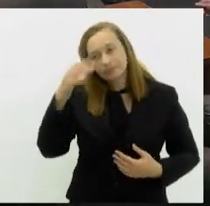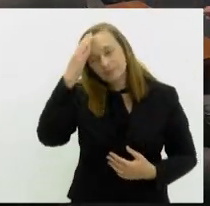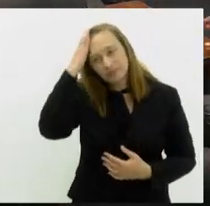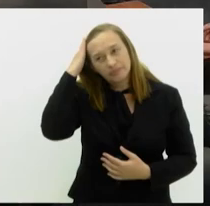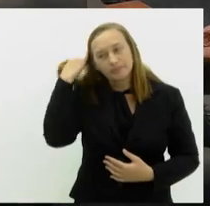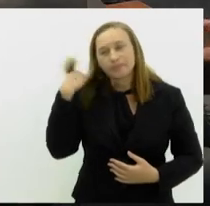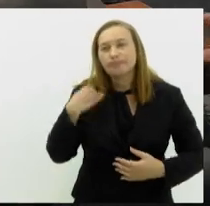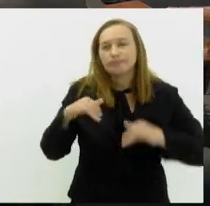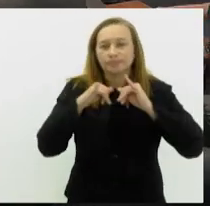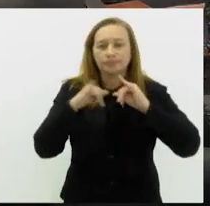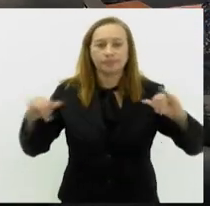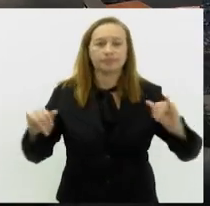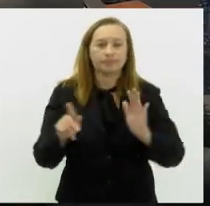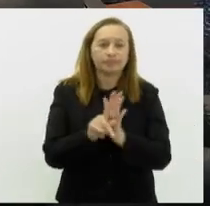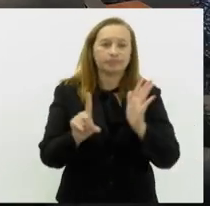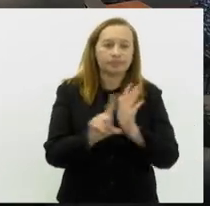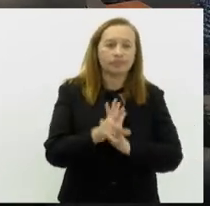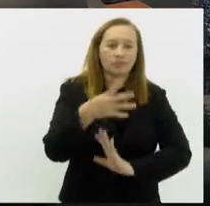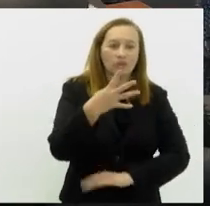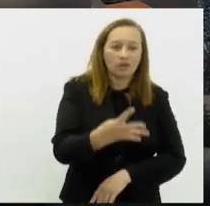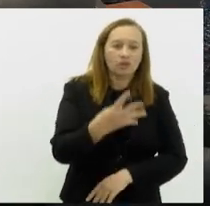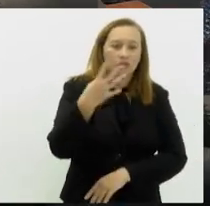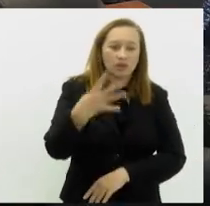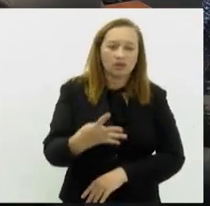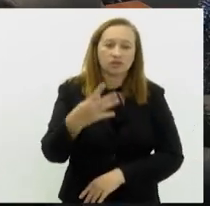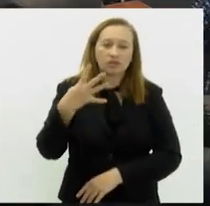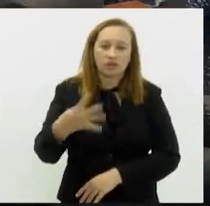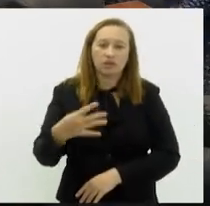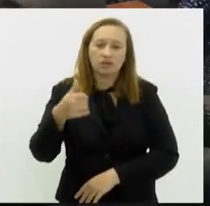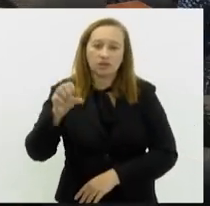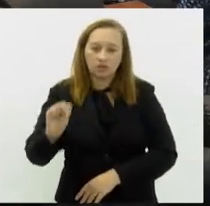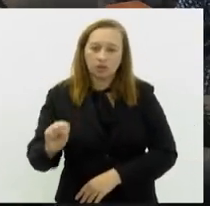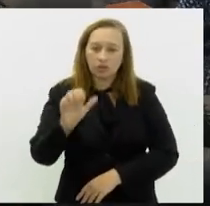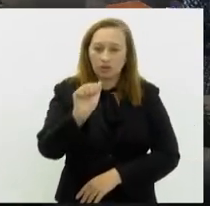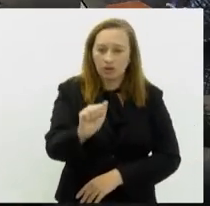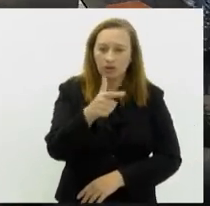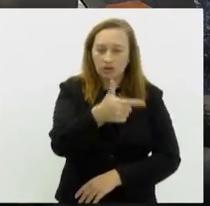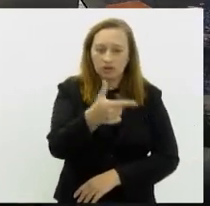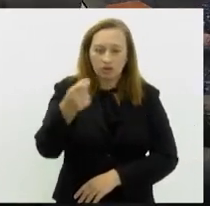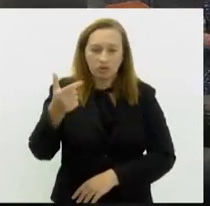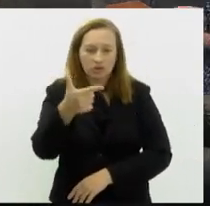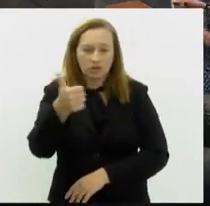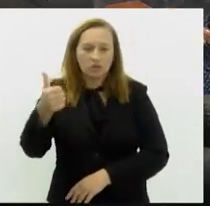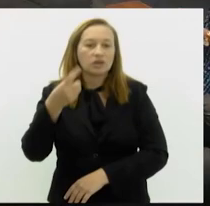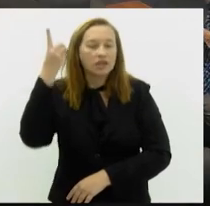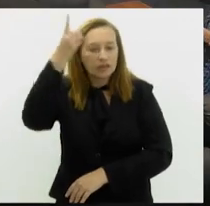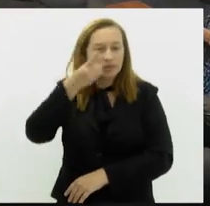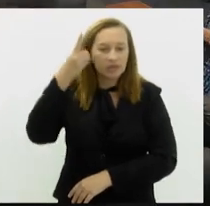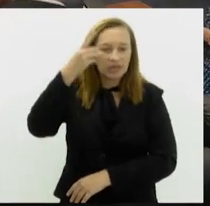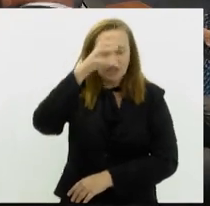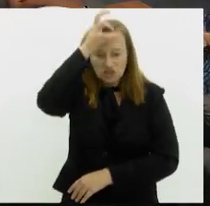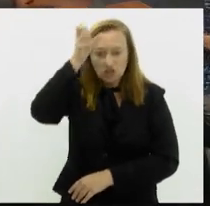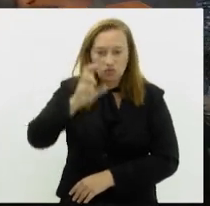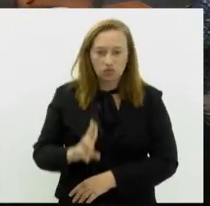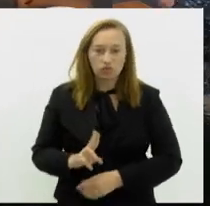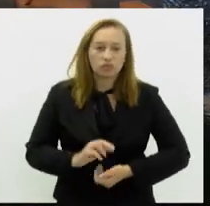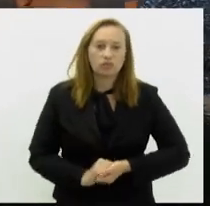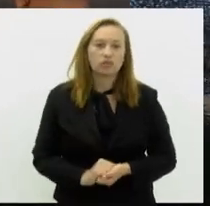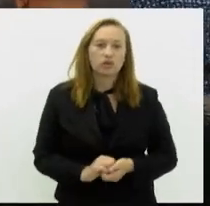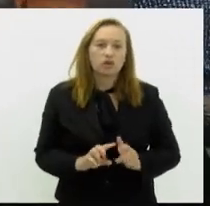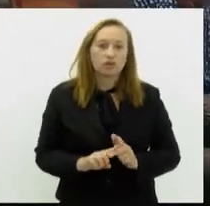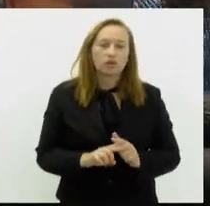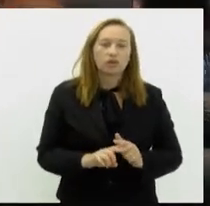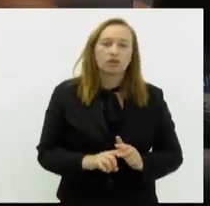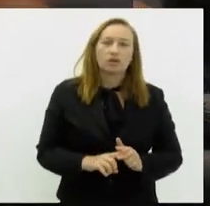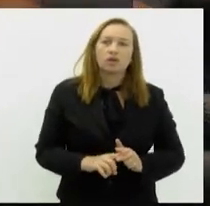Anuncio. Projeto de lei número 4.448-A, de 2021, de autoria da deputada Tia Ju, que autoriza